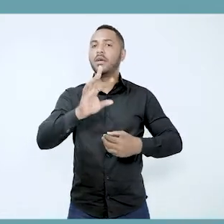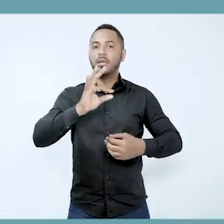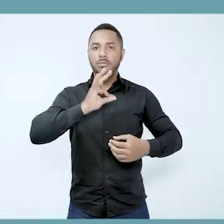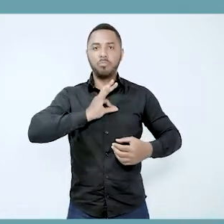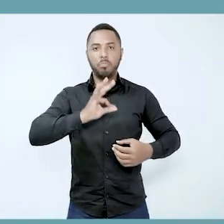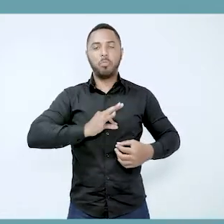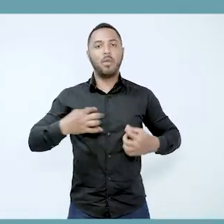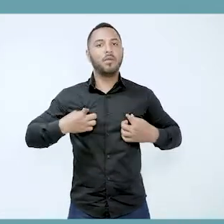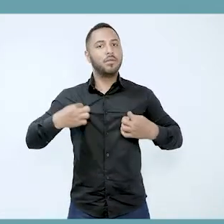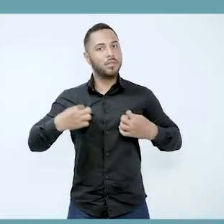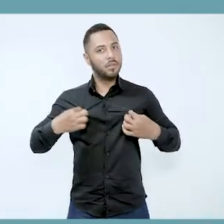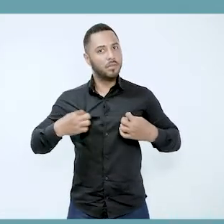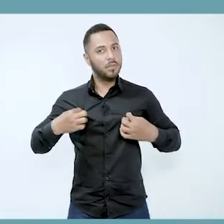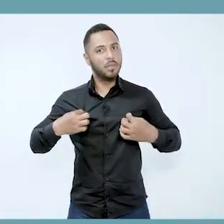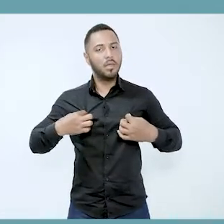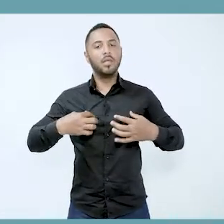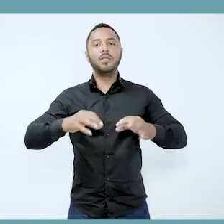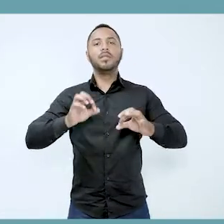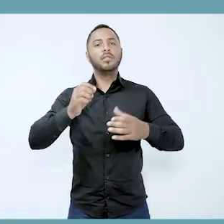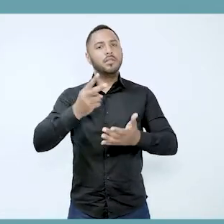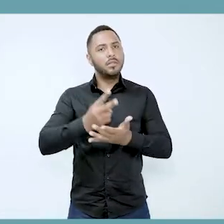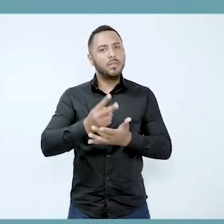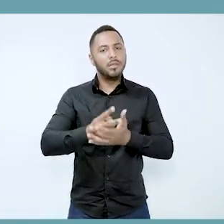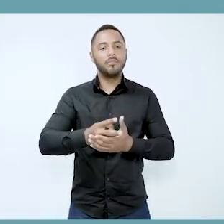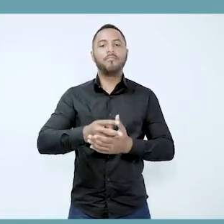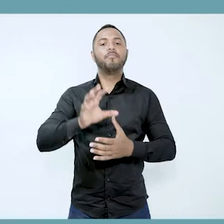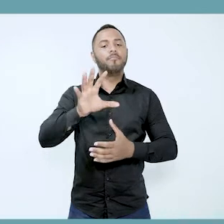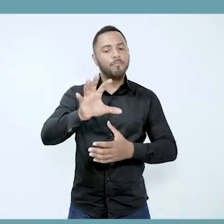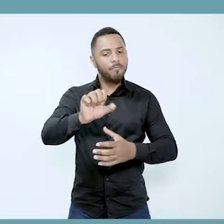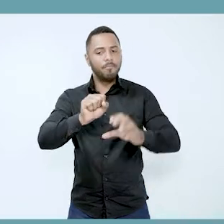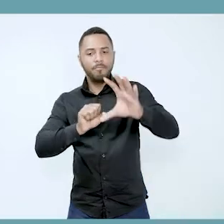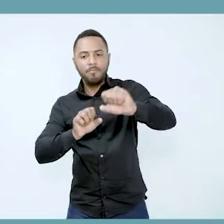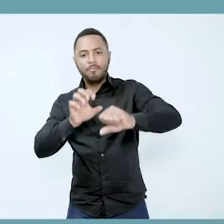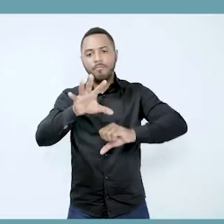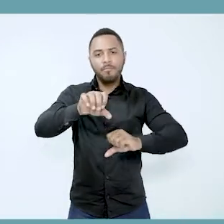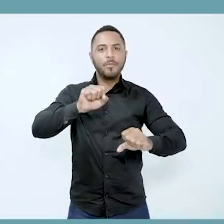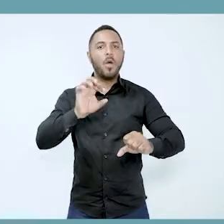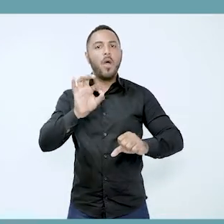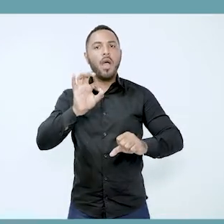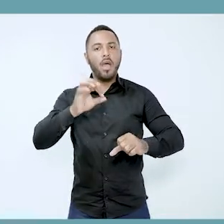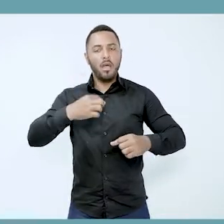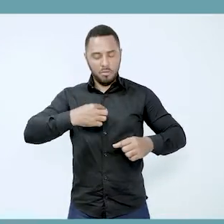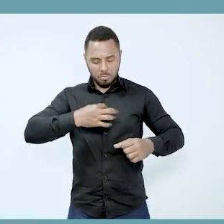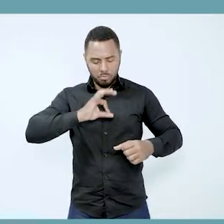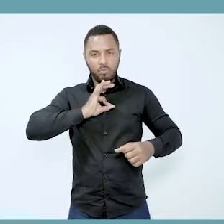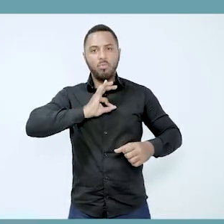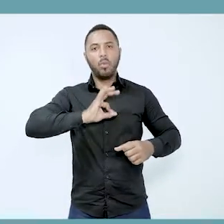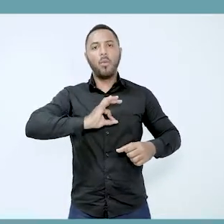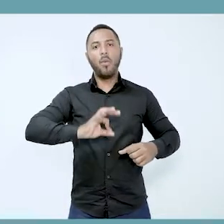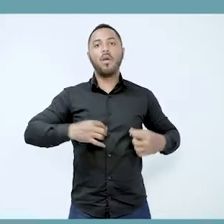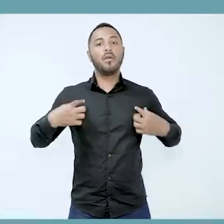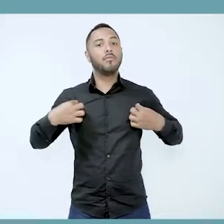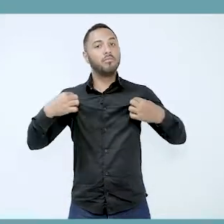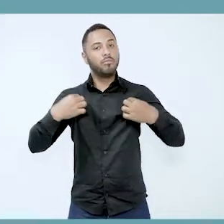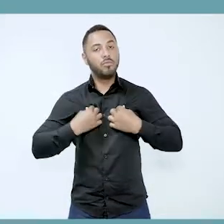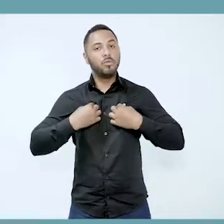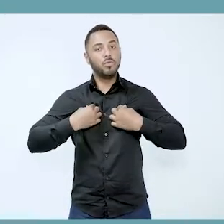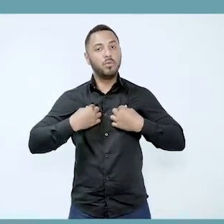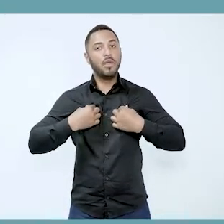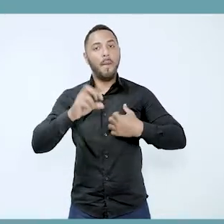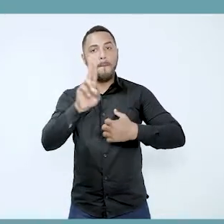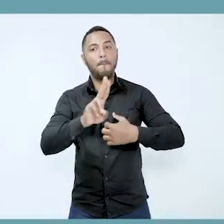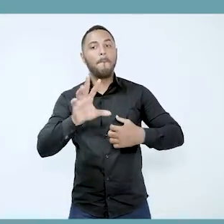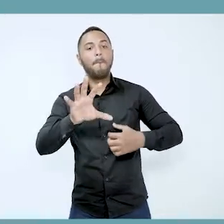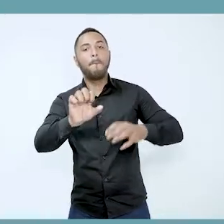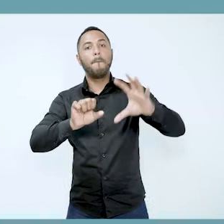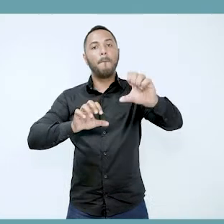iria se iniciar. Os botões eram polidos e engraxados. Descobríamos nos botões das capas e dos jaquetões